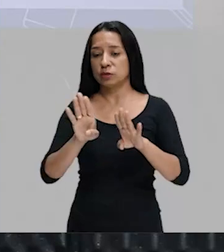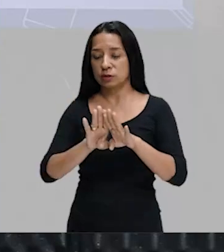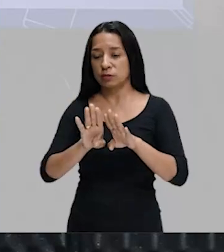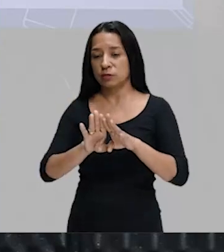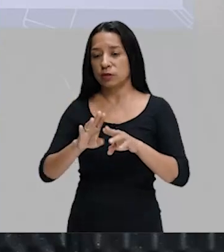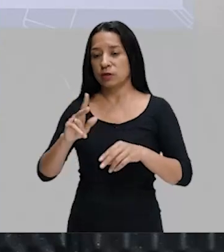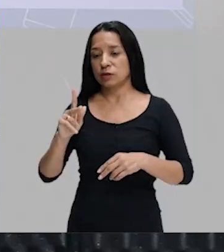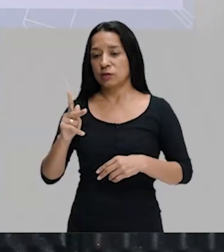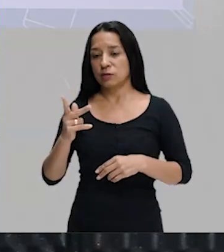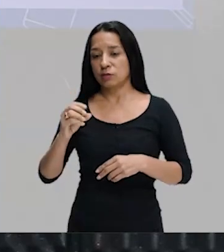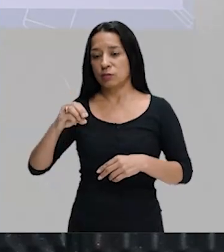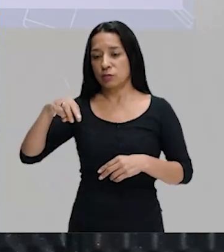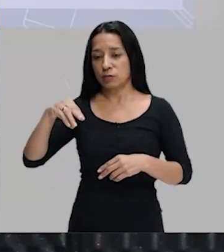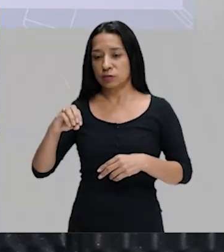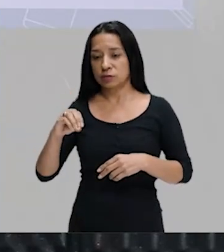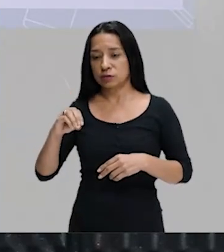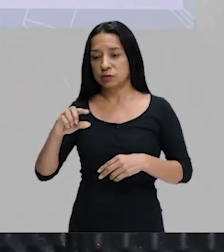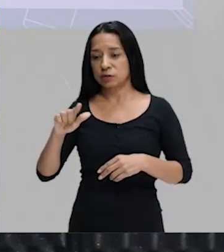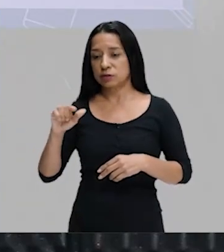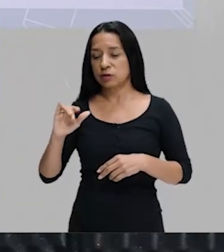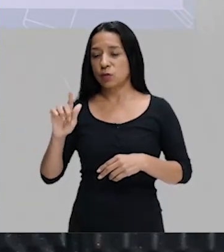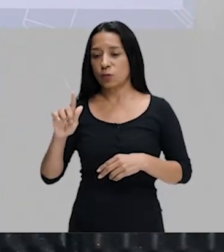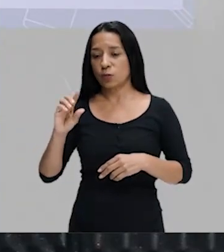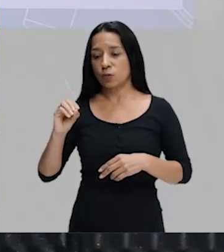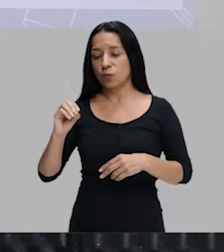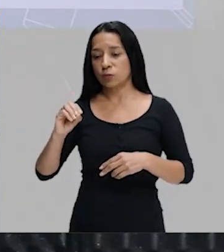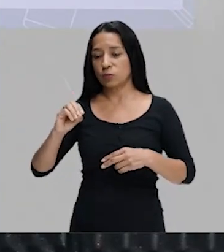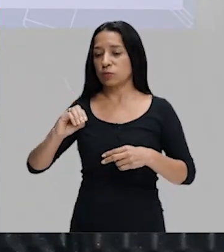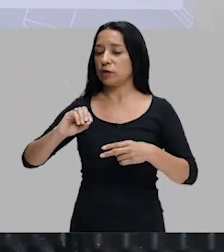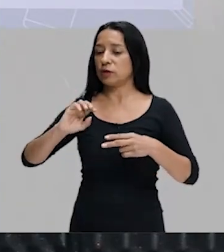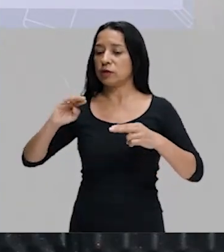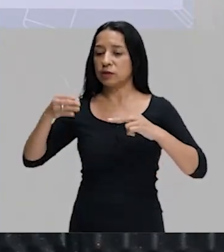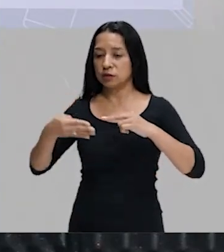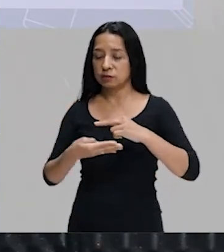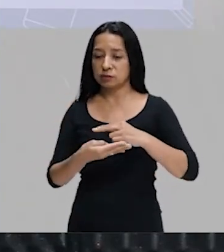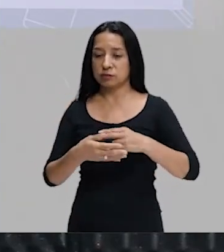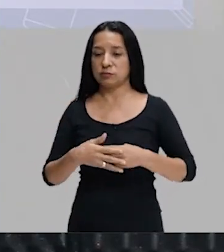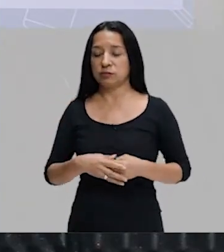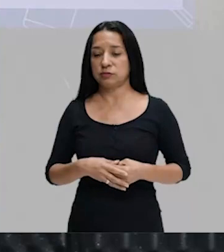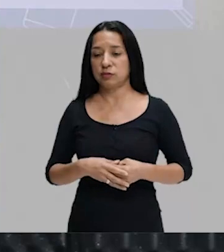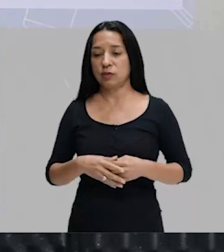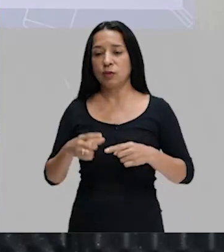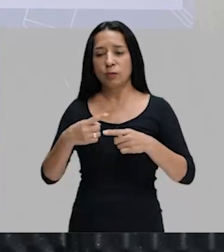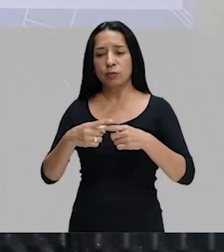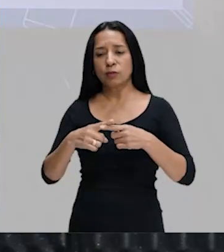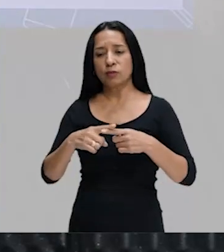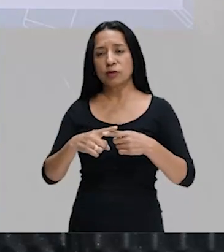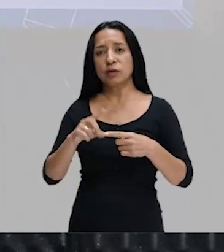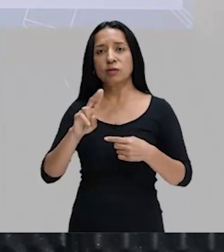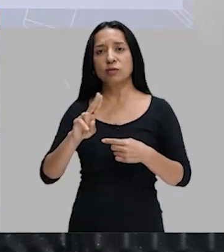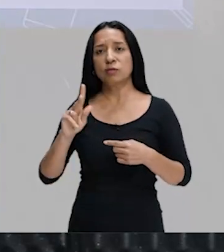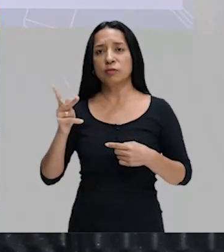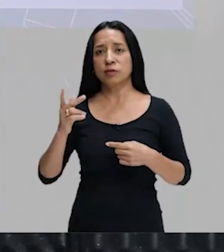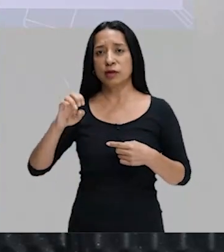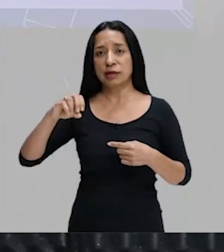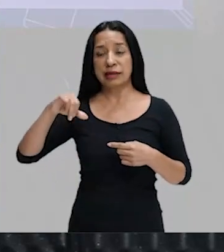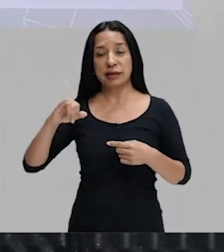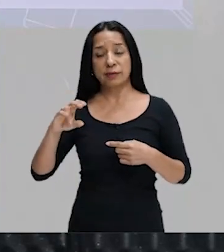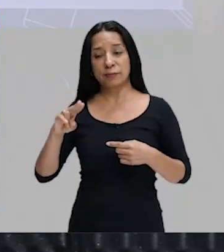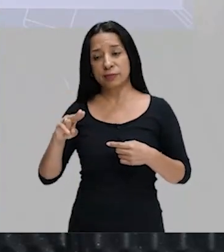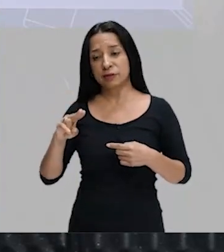o homozigoto recessivo. Tá? Por que é chamado ali de hemizigoto? Porque eu só vou ter uma versão do